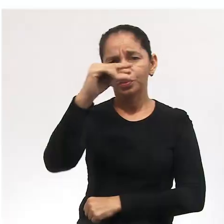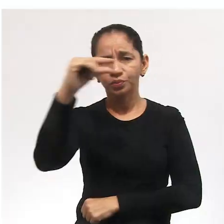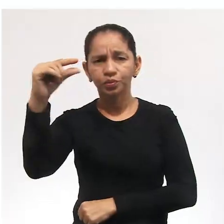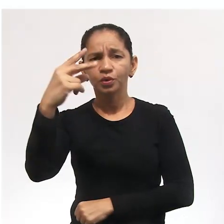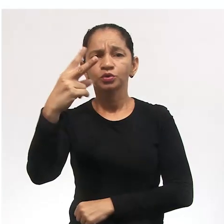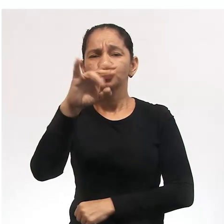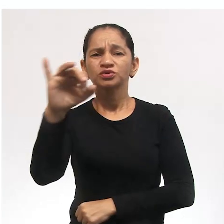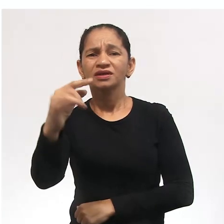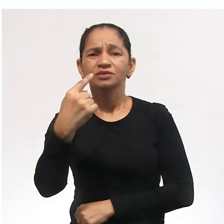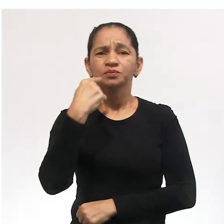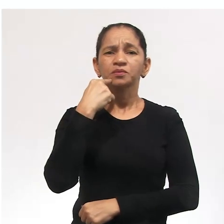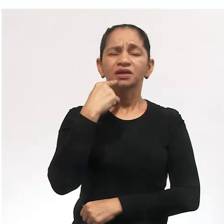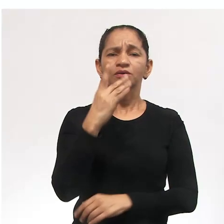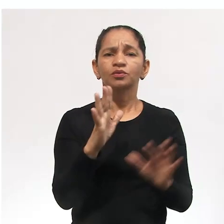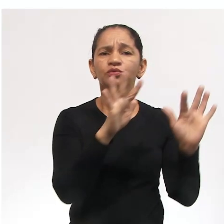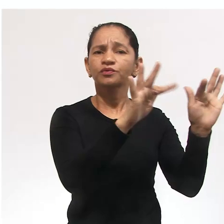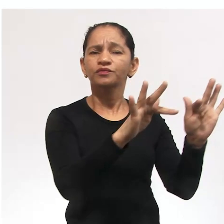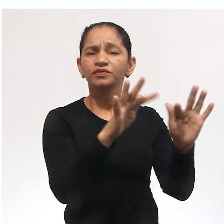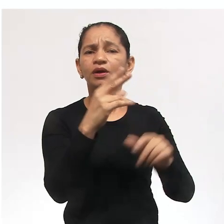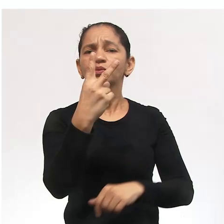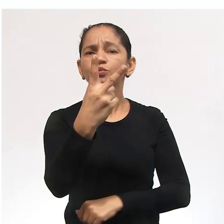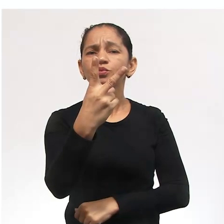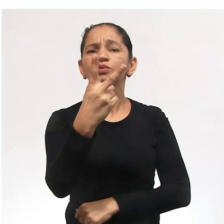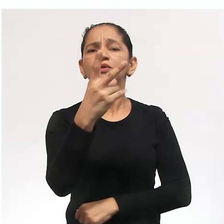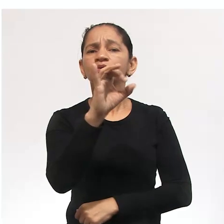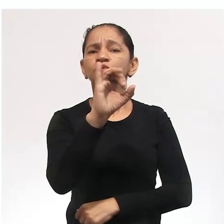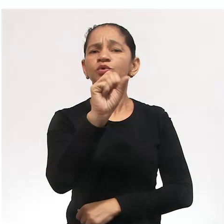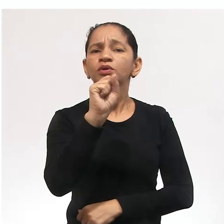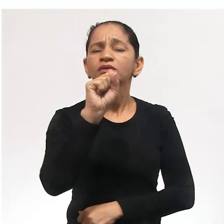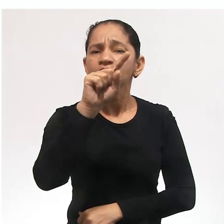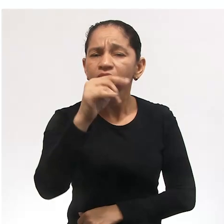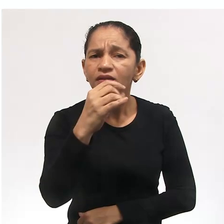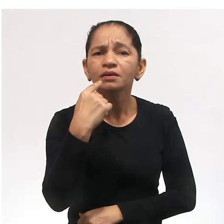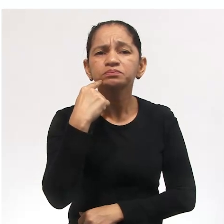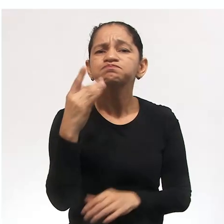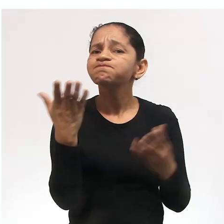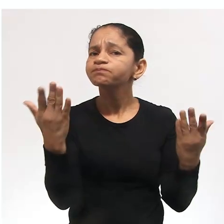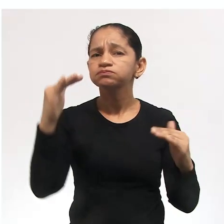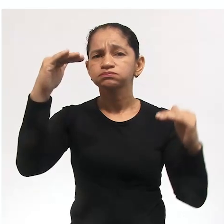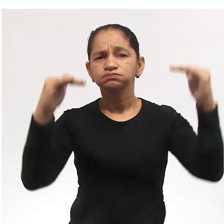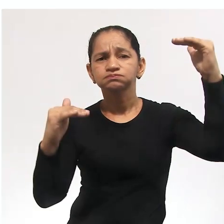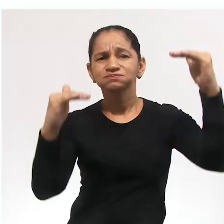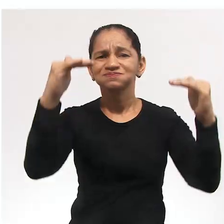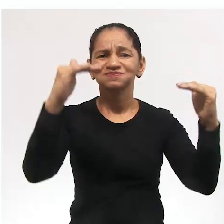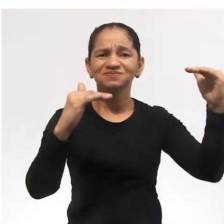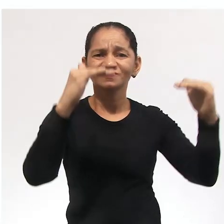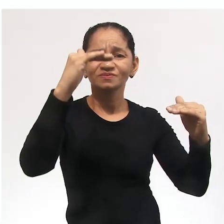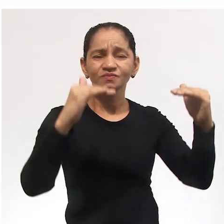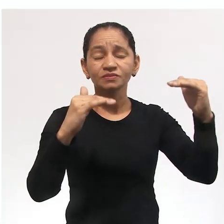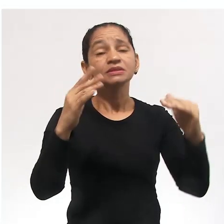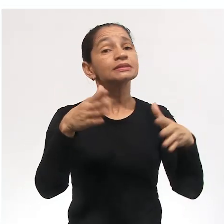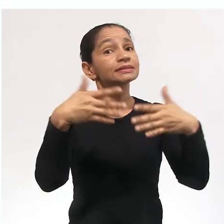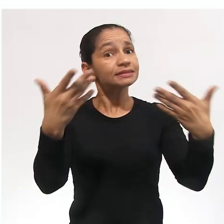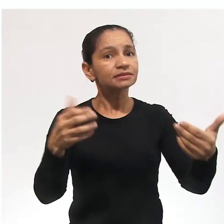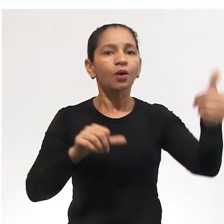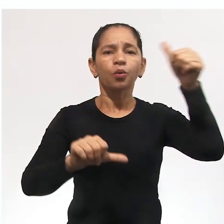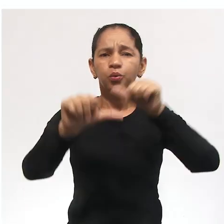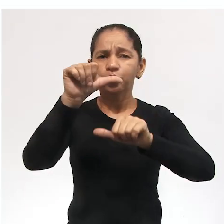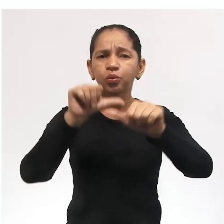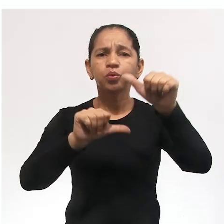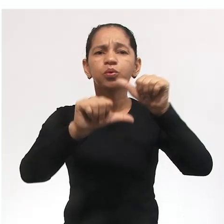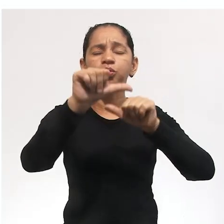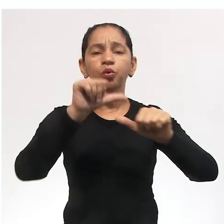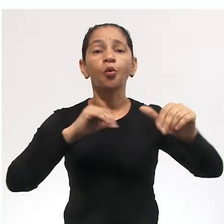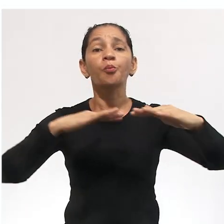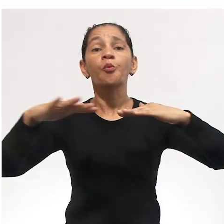finalizando em 280. Olha só que legal. Houve uma evolução patrimonial. Muito legal, né? Então, balanço patrimonial.